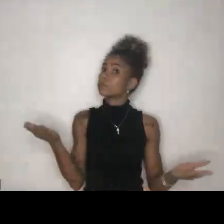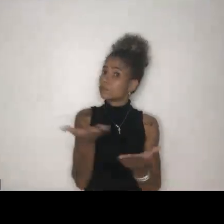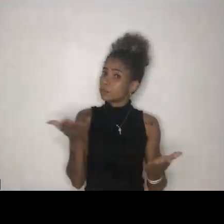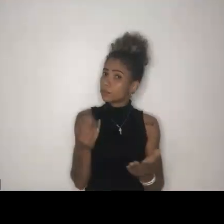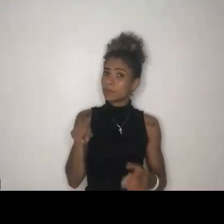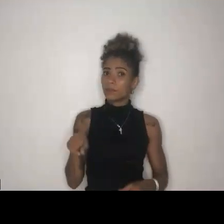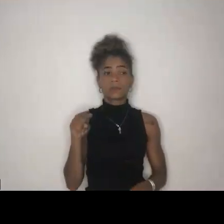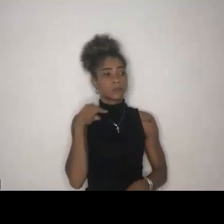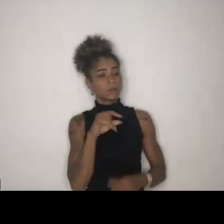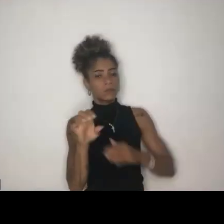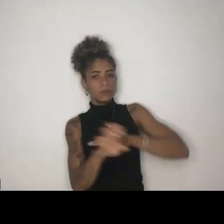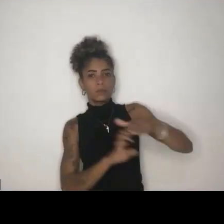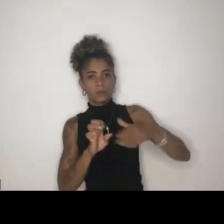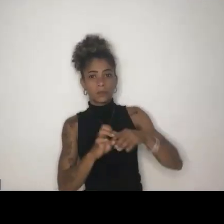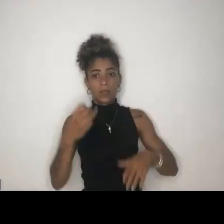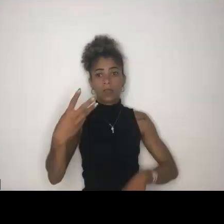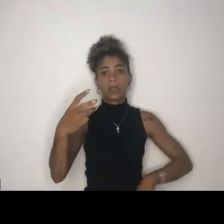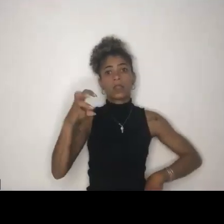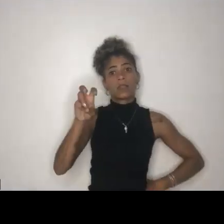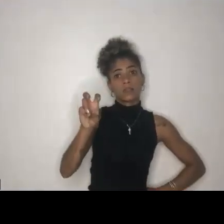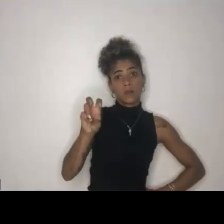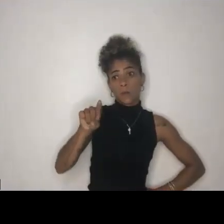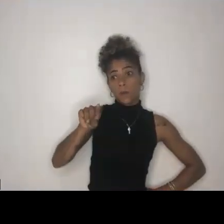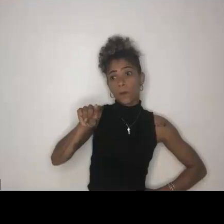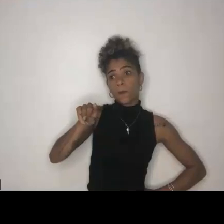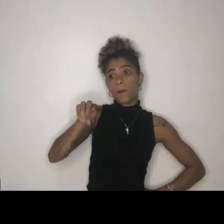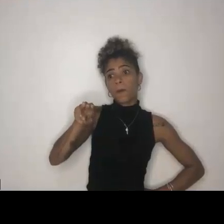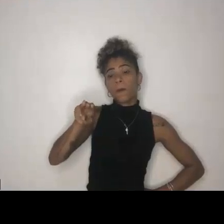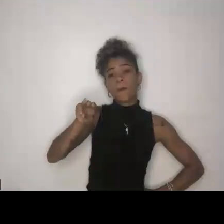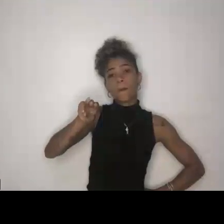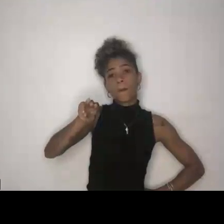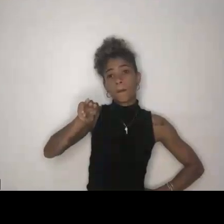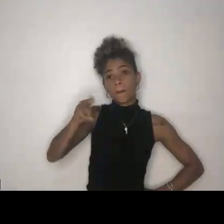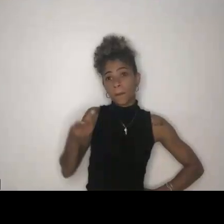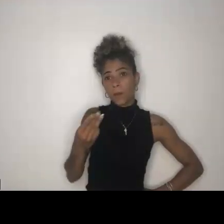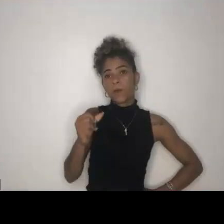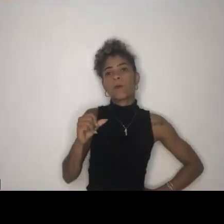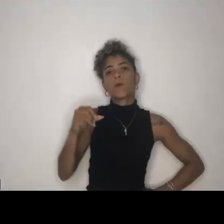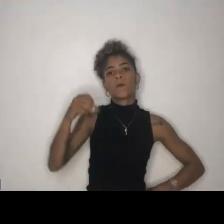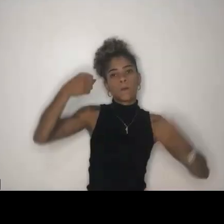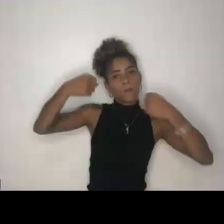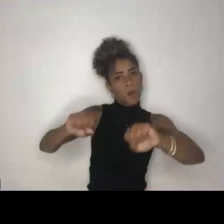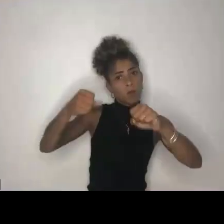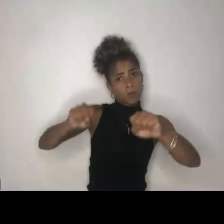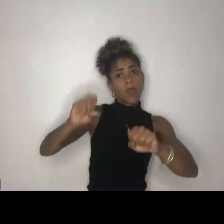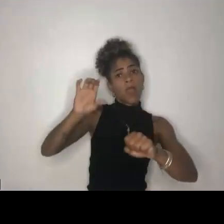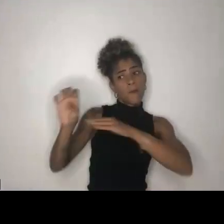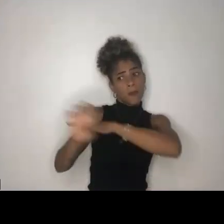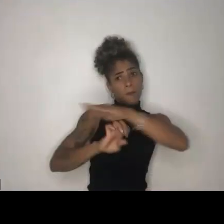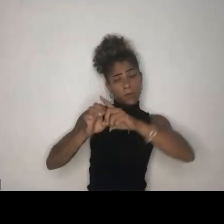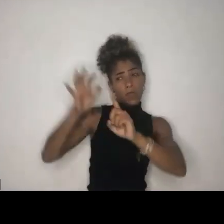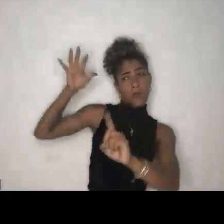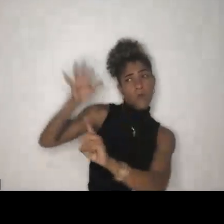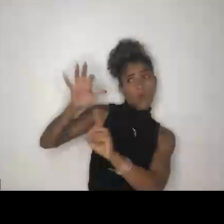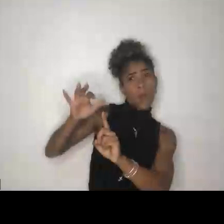ela tá com 35 mil motos alugadas no Brasil é uma empresa que impacta Pô mais de 100 mil pessoas